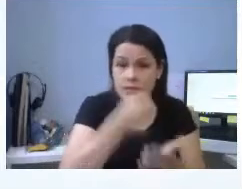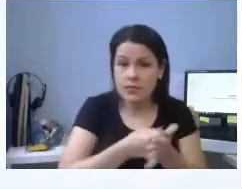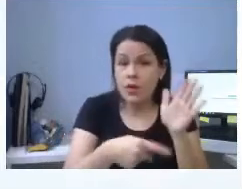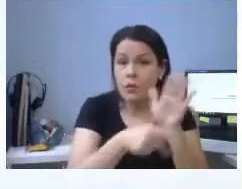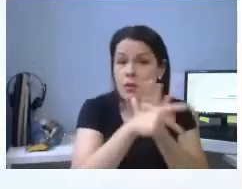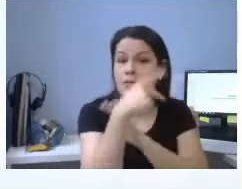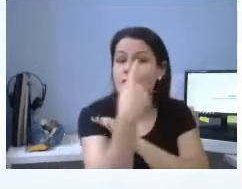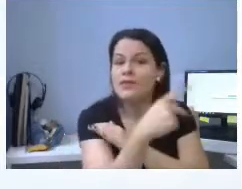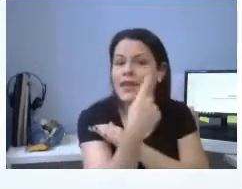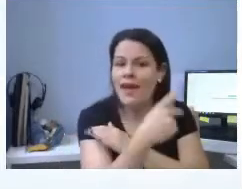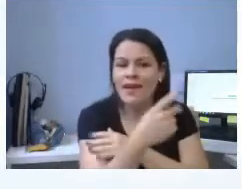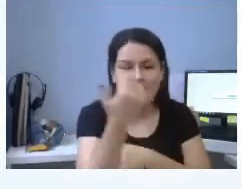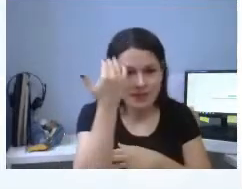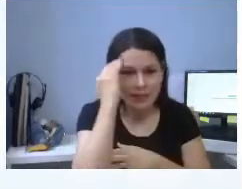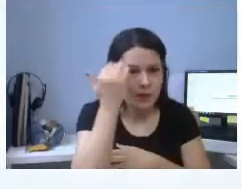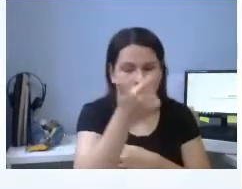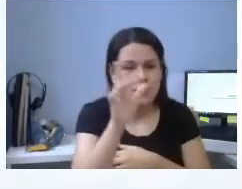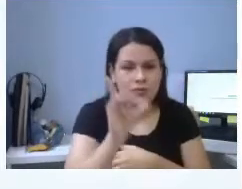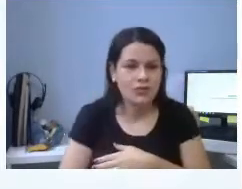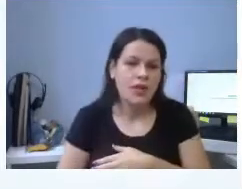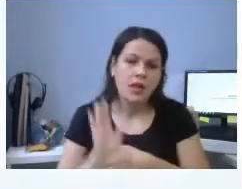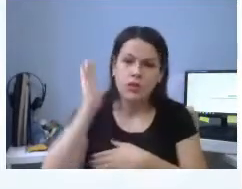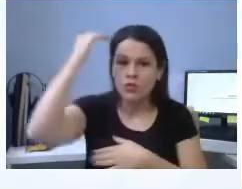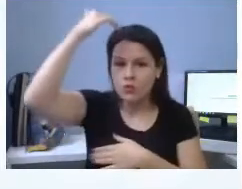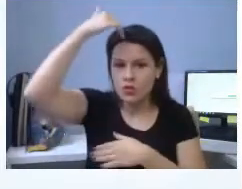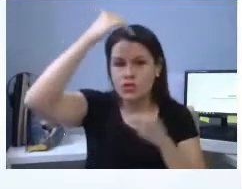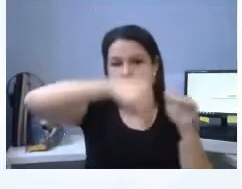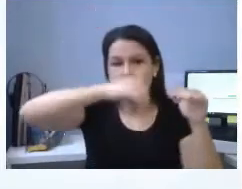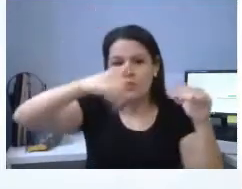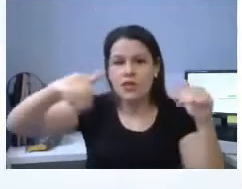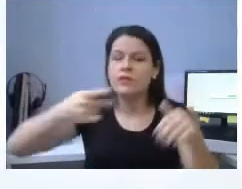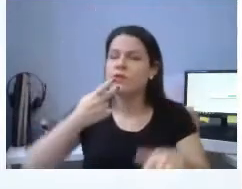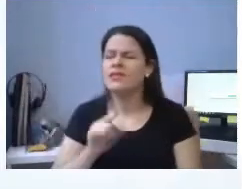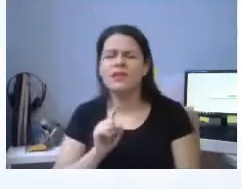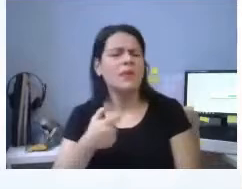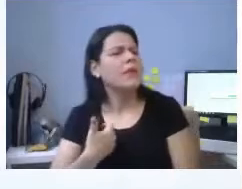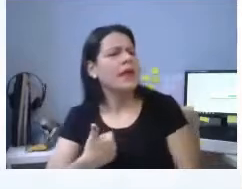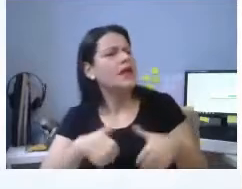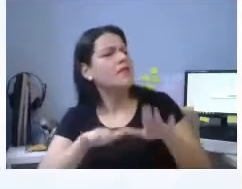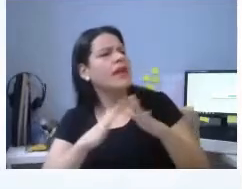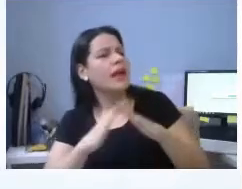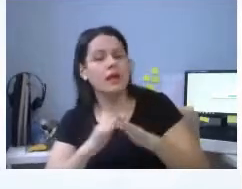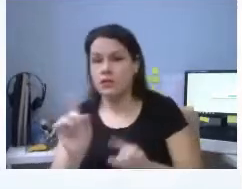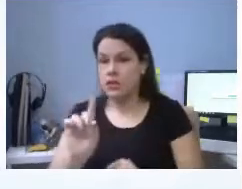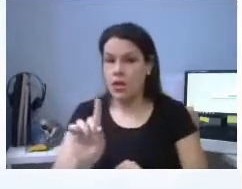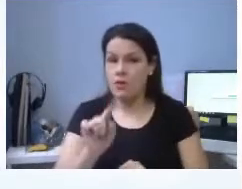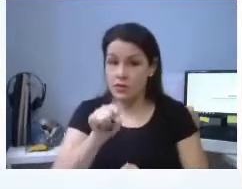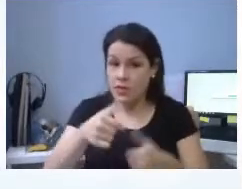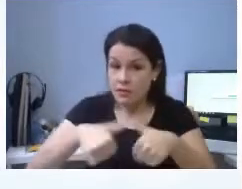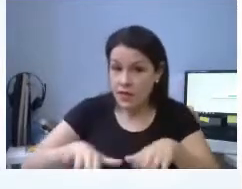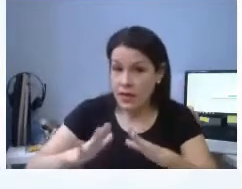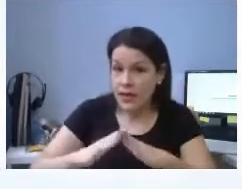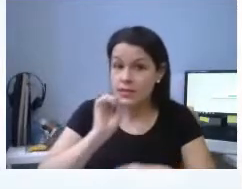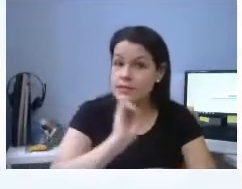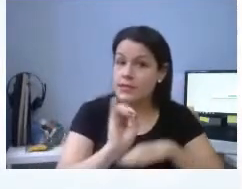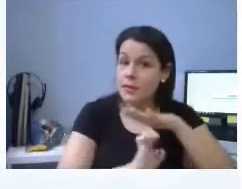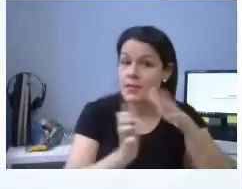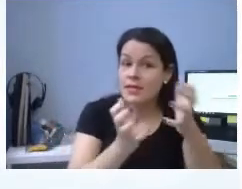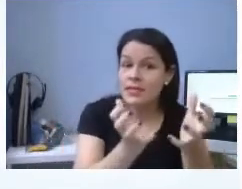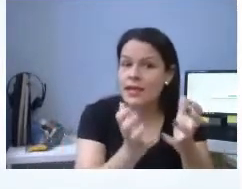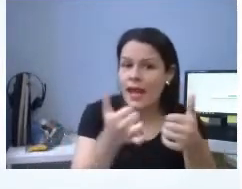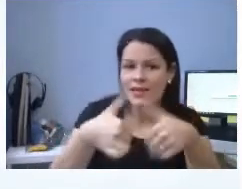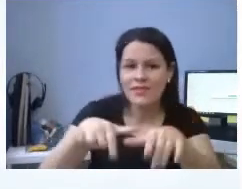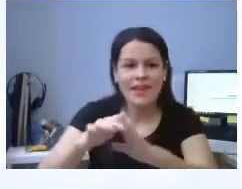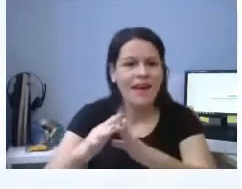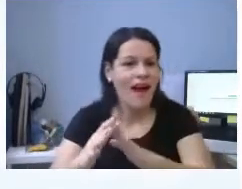há um direito subjetivo ao teletrabalho, ou seja, não, eu quero ficar em casa. Não, você fica se a empresa achar que é